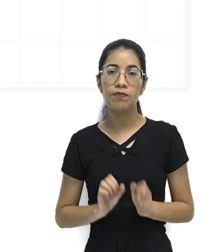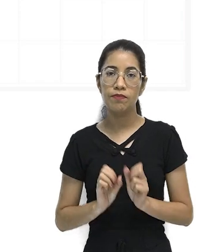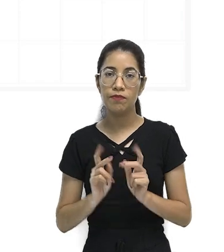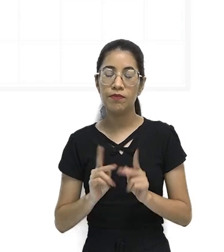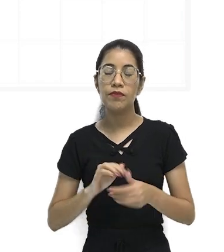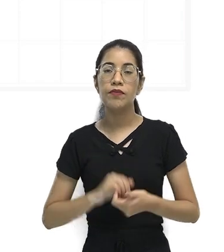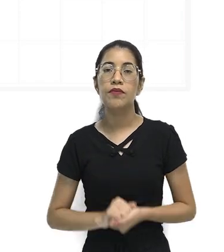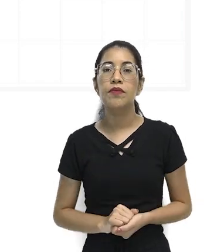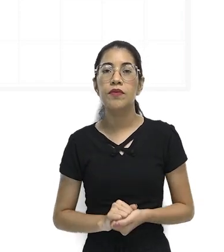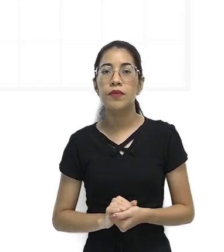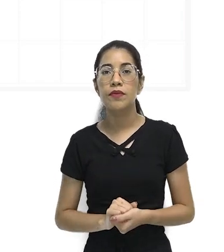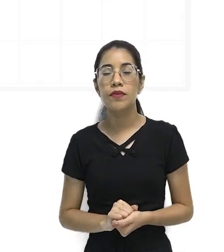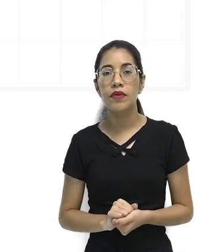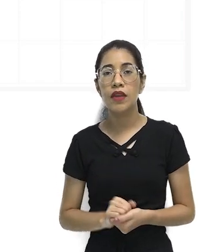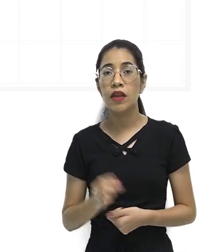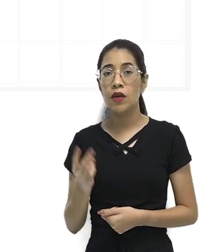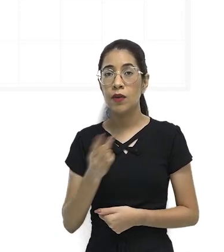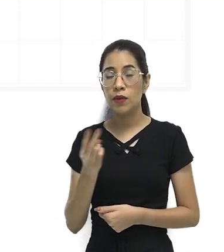Eles estavam